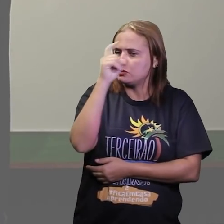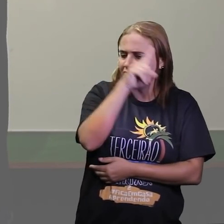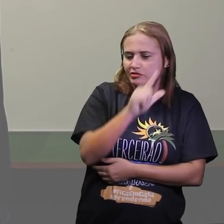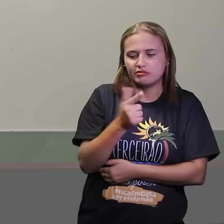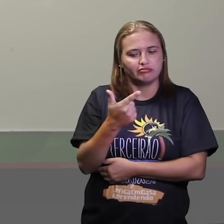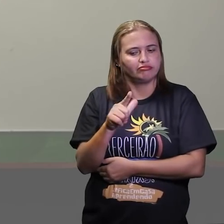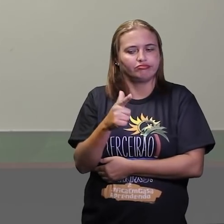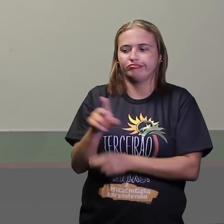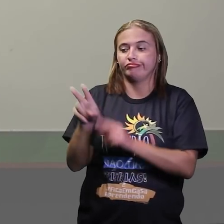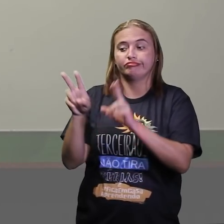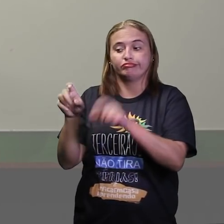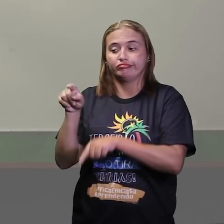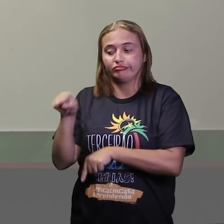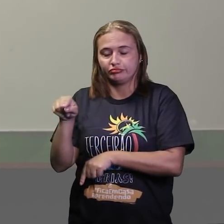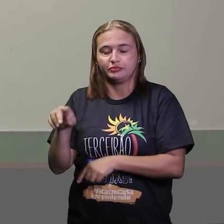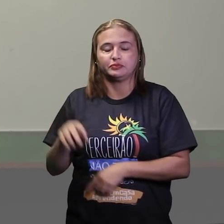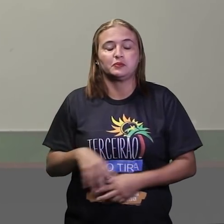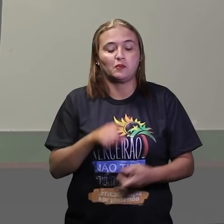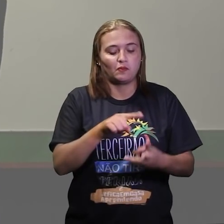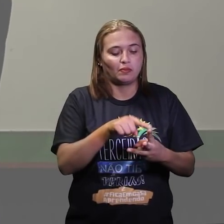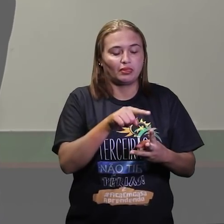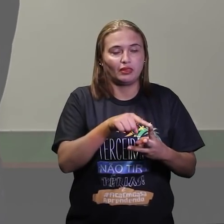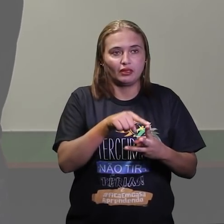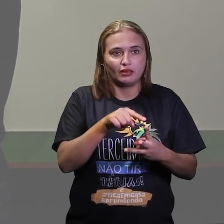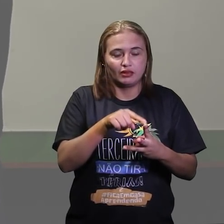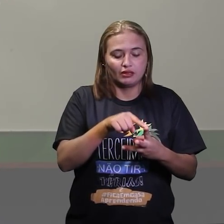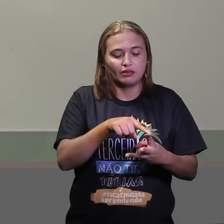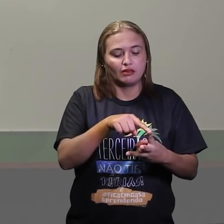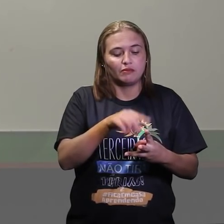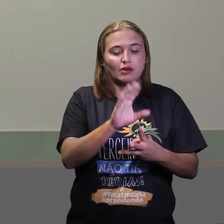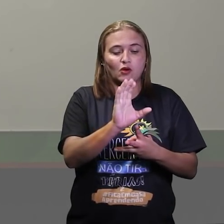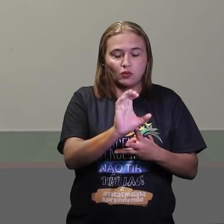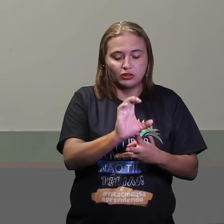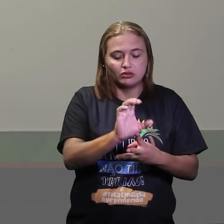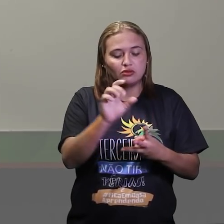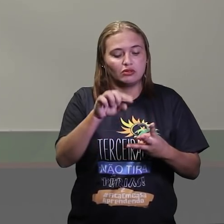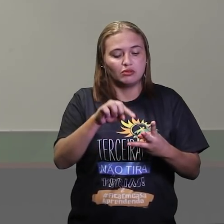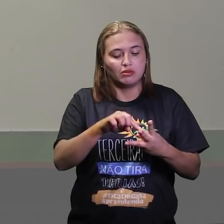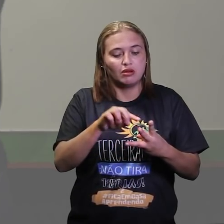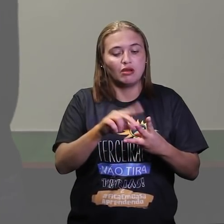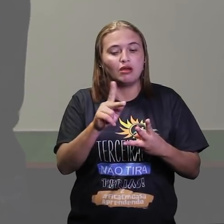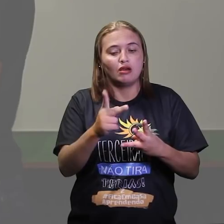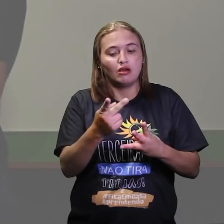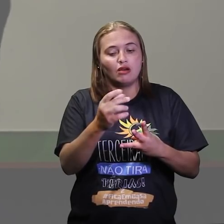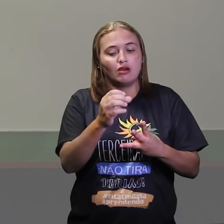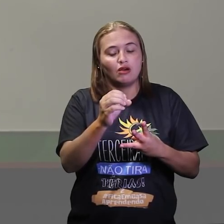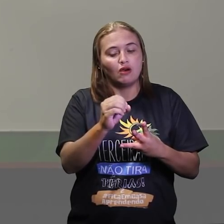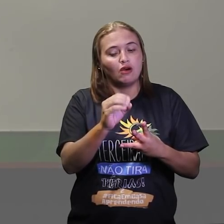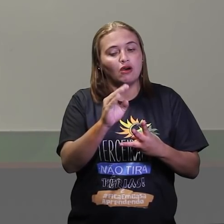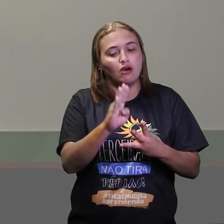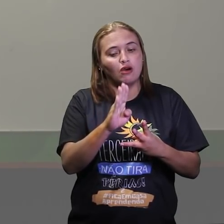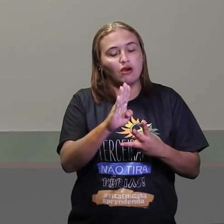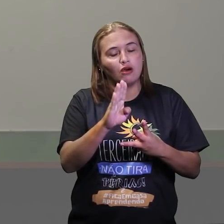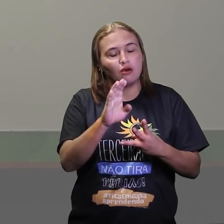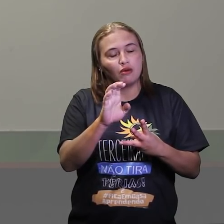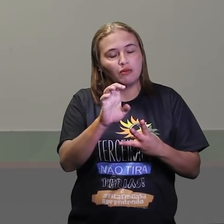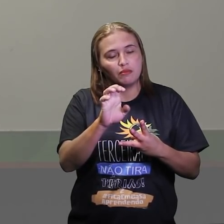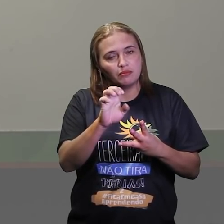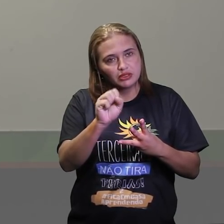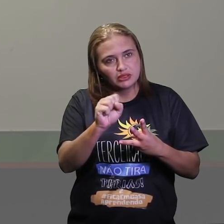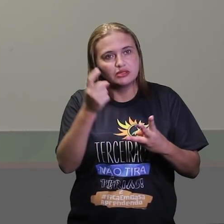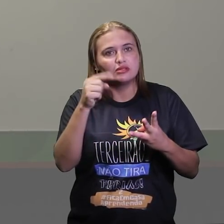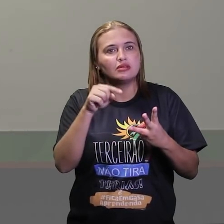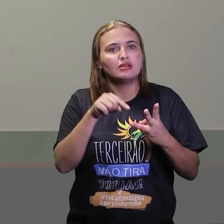aparecer uma prova com um deles três, tá? Porque são grandes pensadores da política e a política